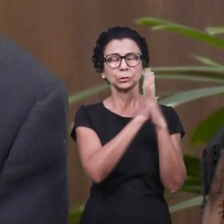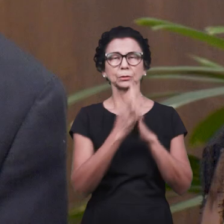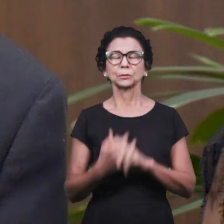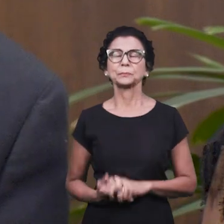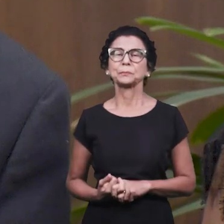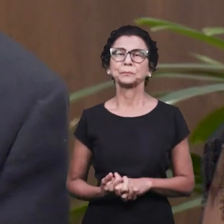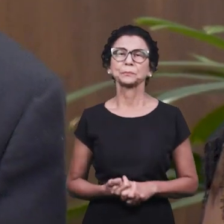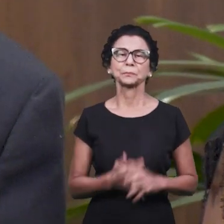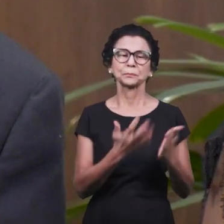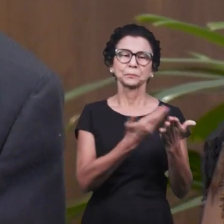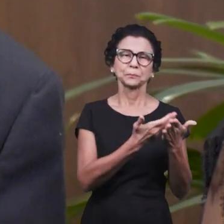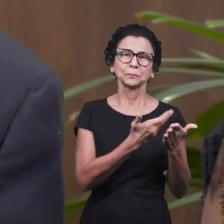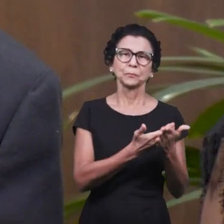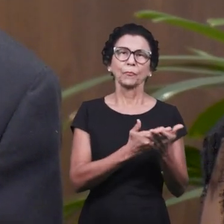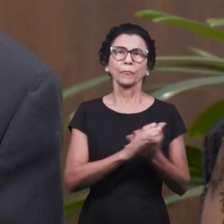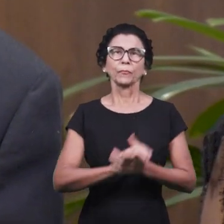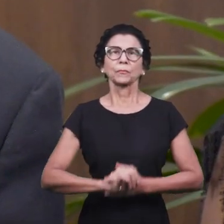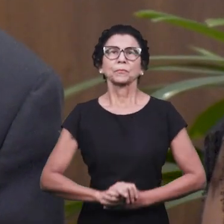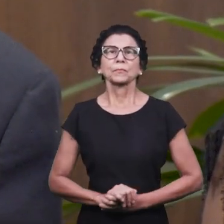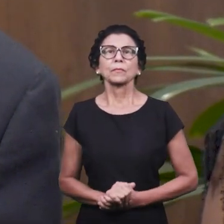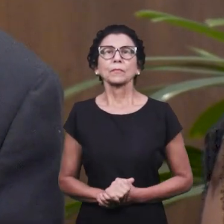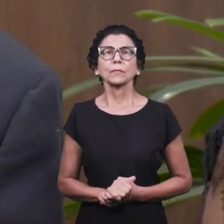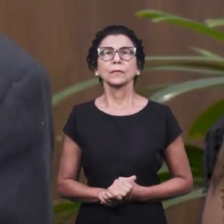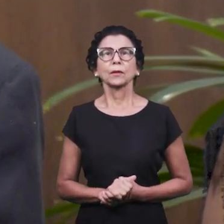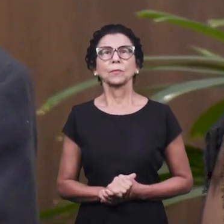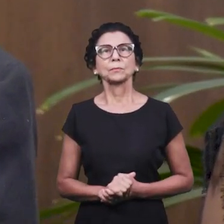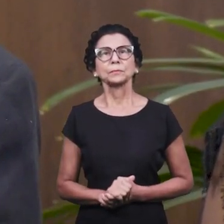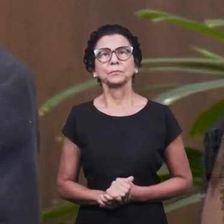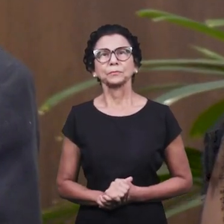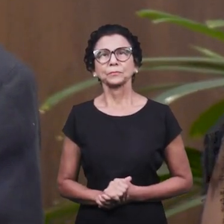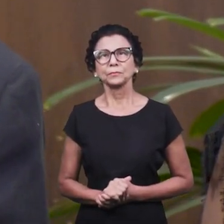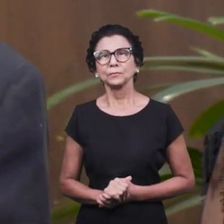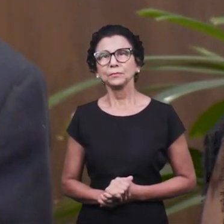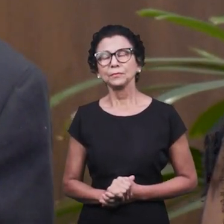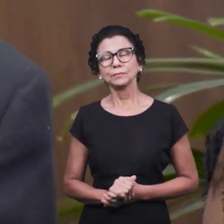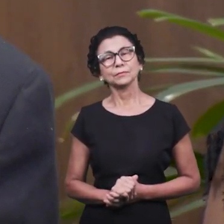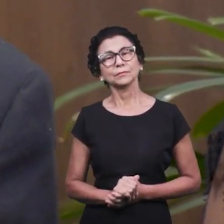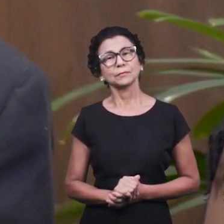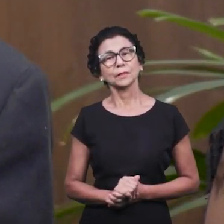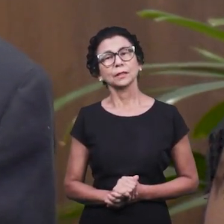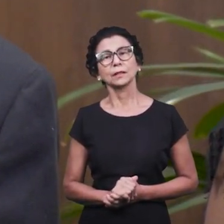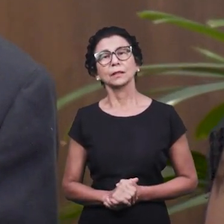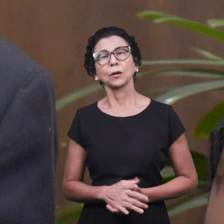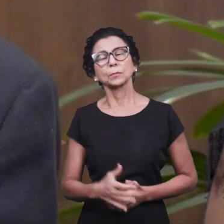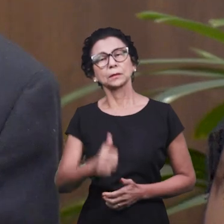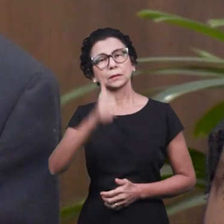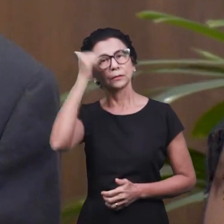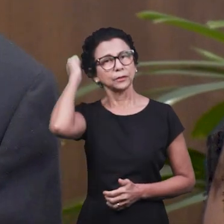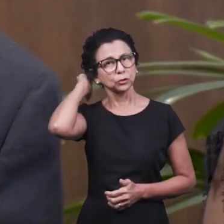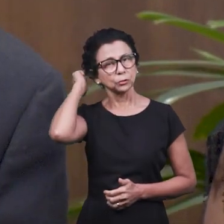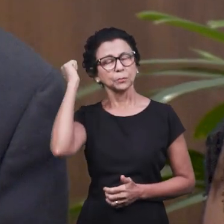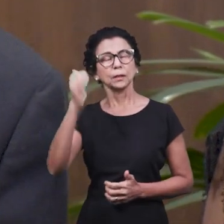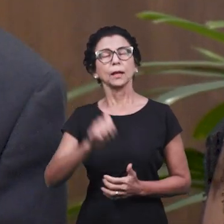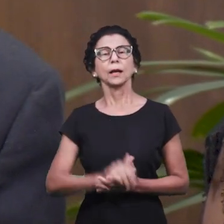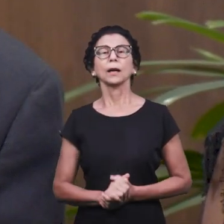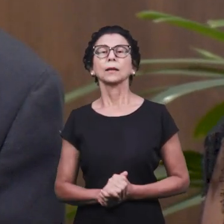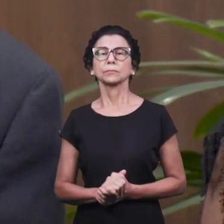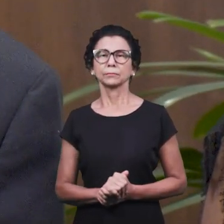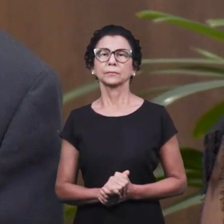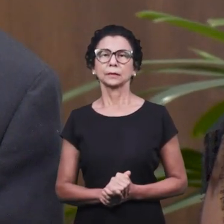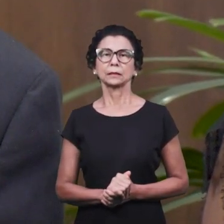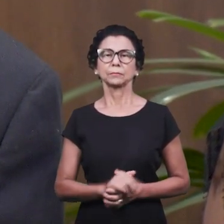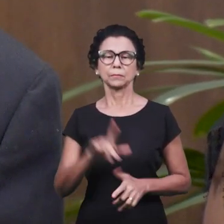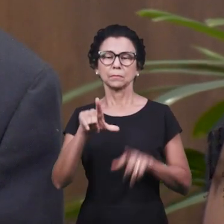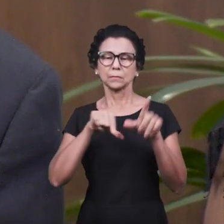fase desse processo é o processo de seleção. É o vestibular do intercâmbio. Então, meus pais,